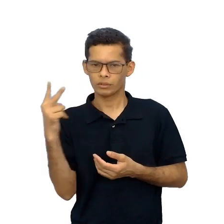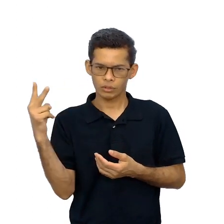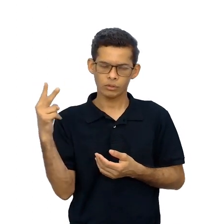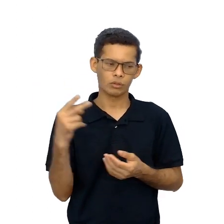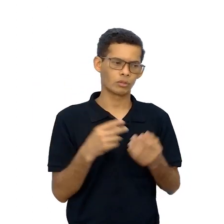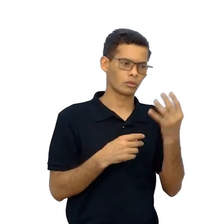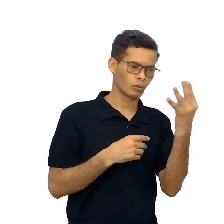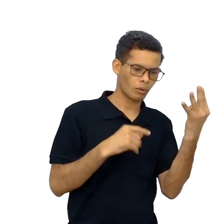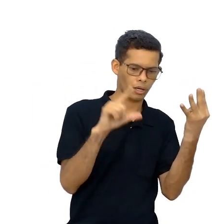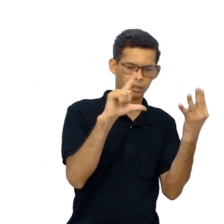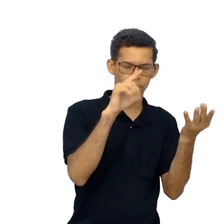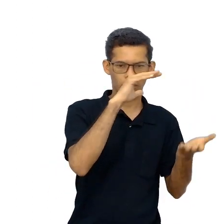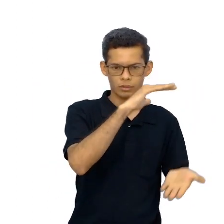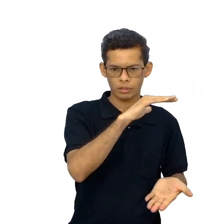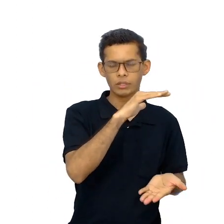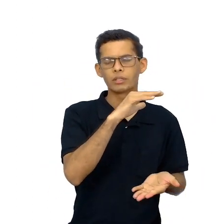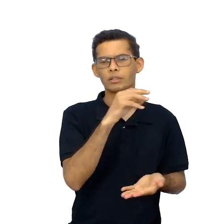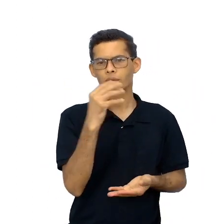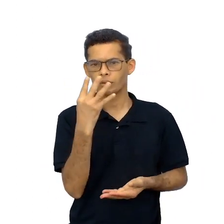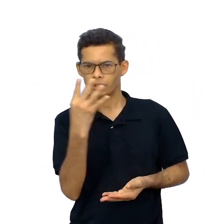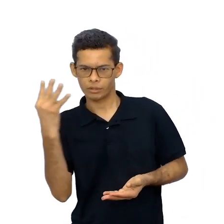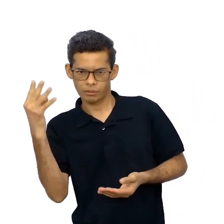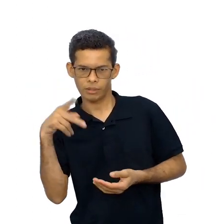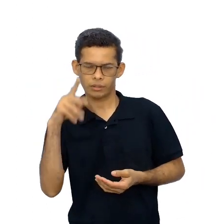44 quilômetros, 8 litros,